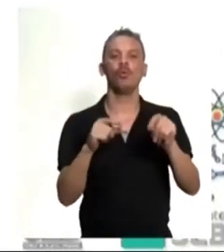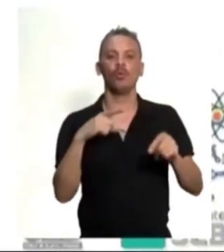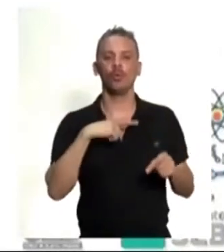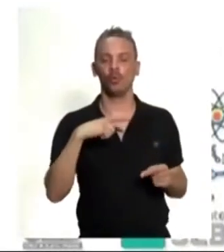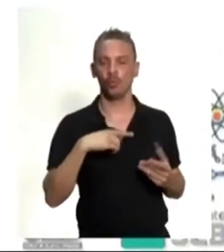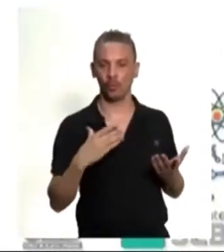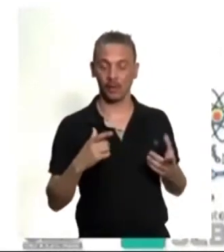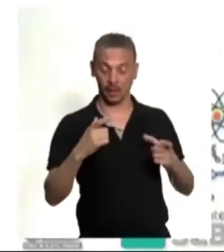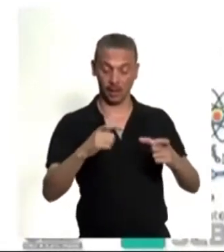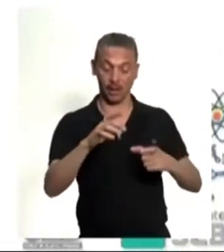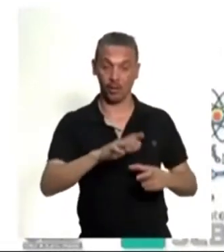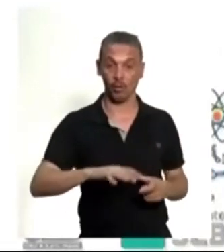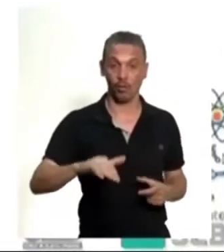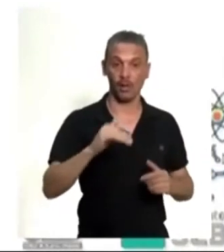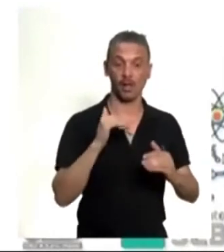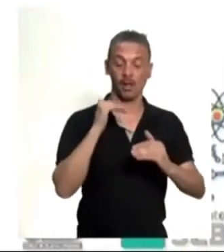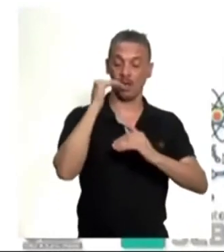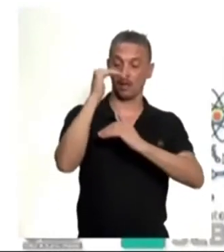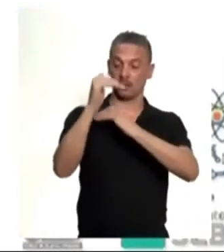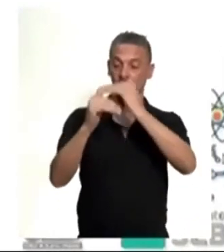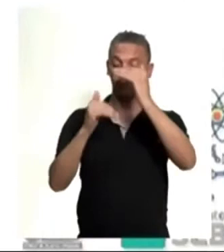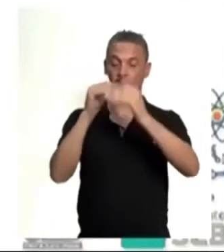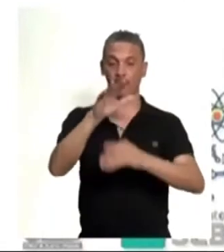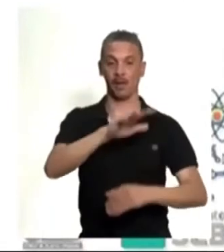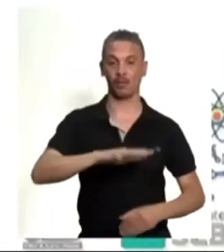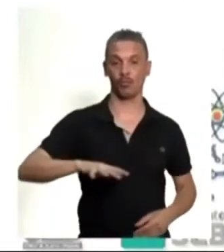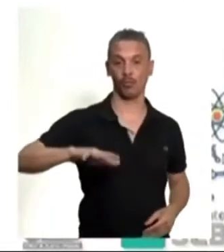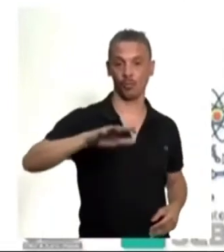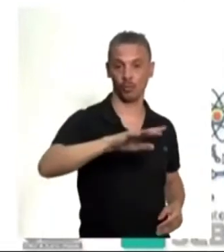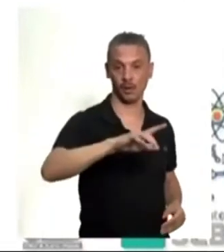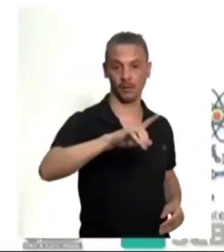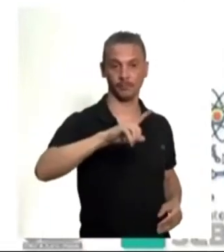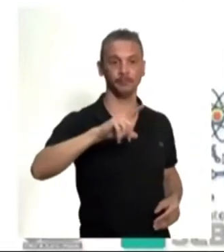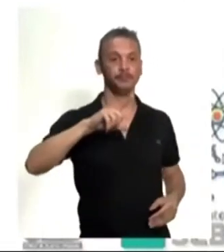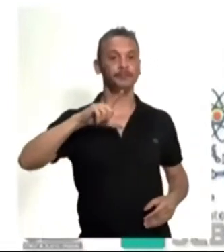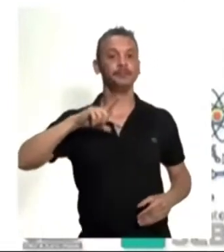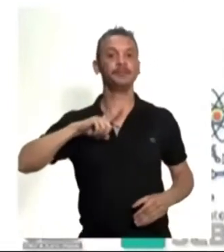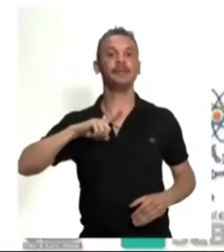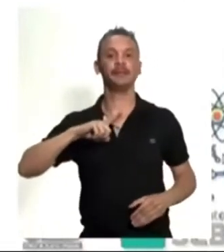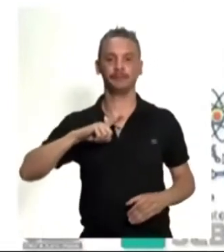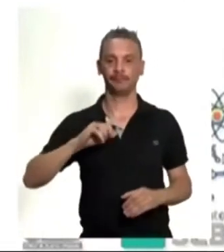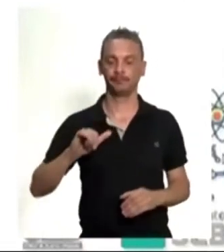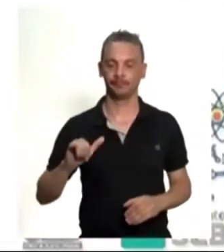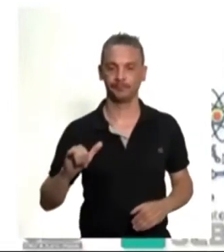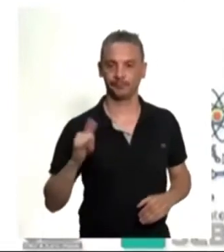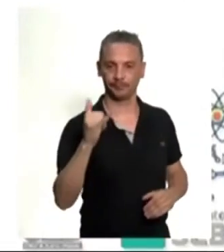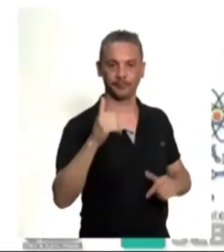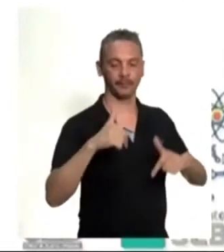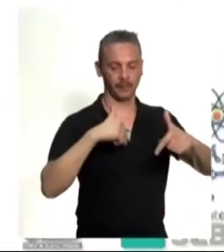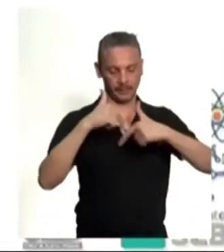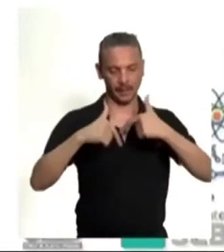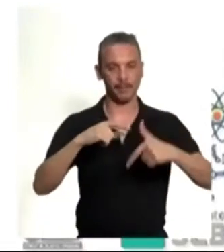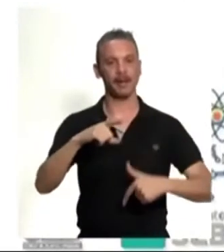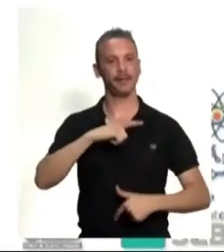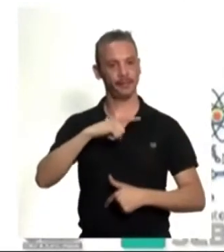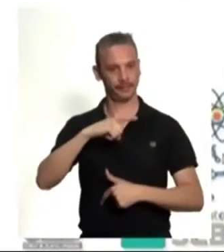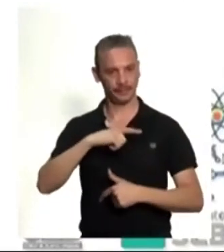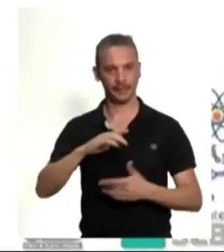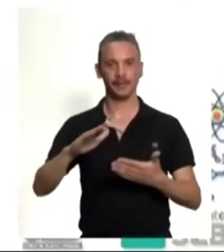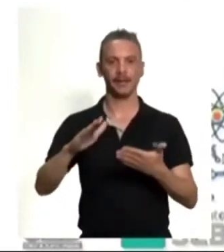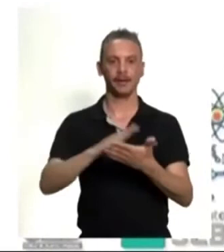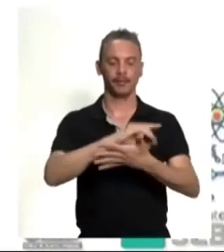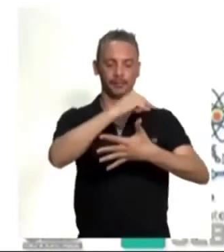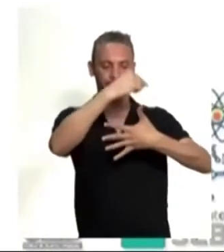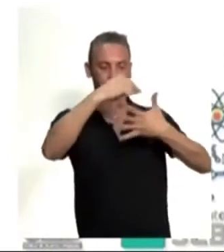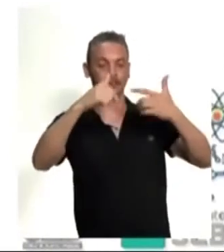a constituição de um centro dinâmico e desenvolvido, onde se concentram oportunidades de trabalho e